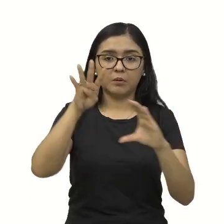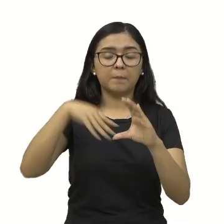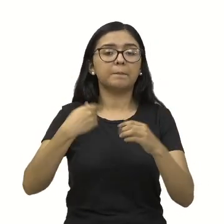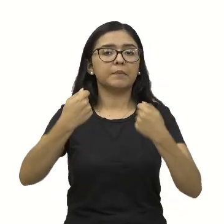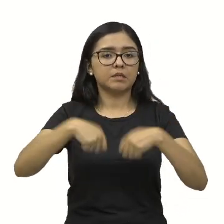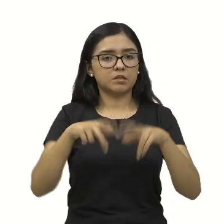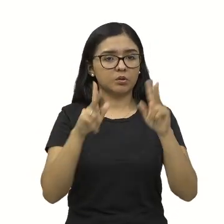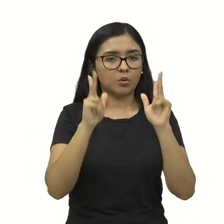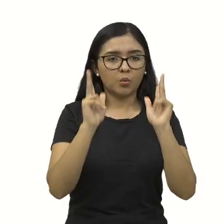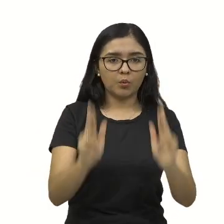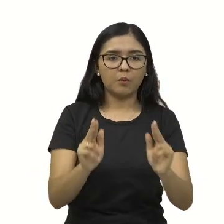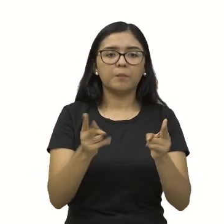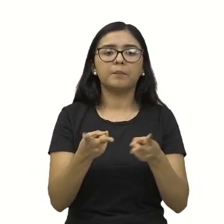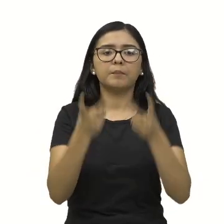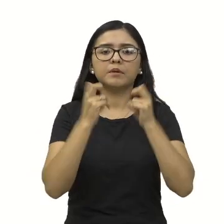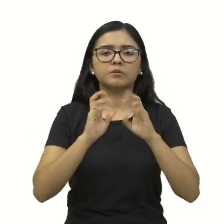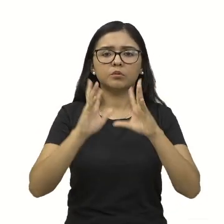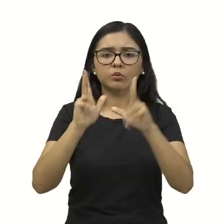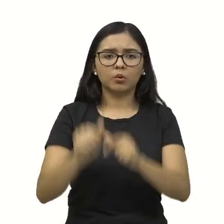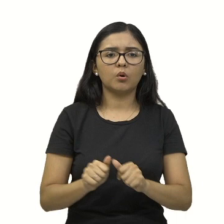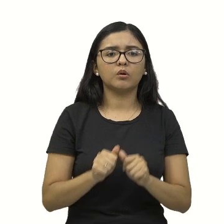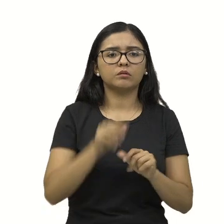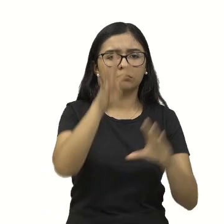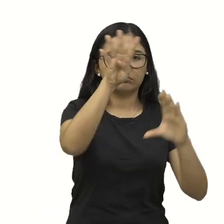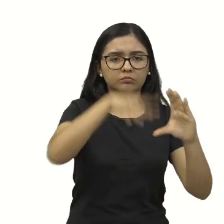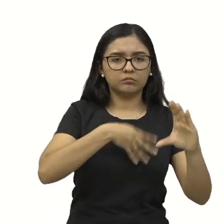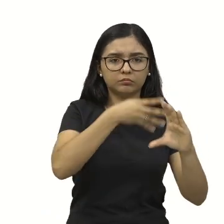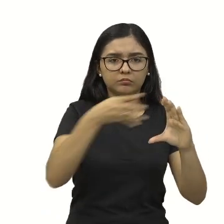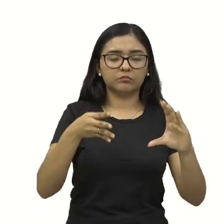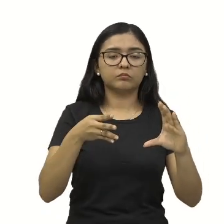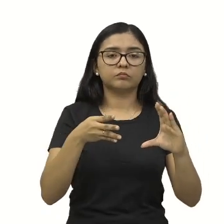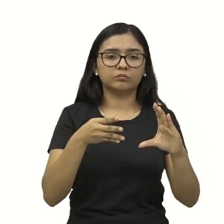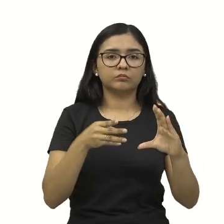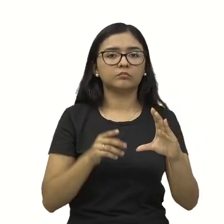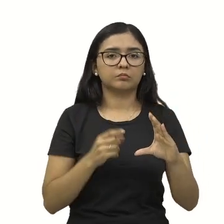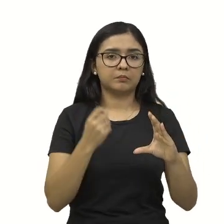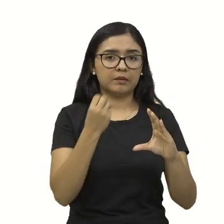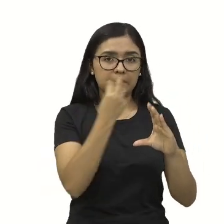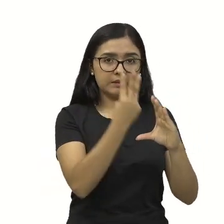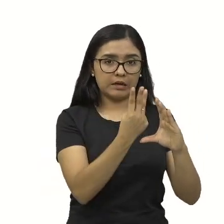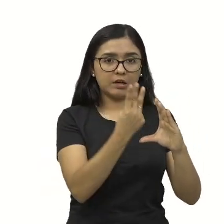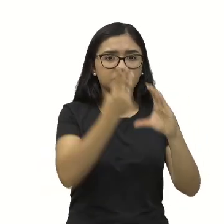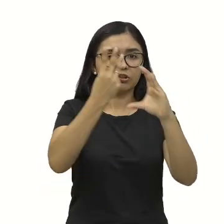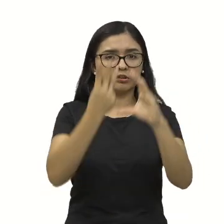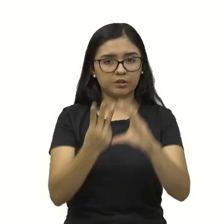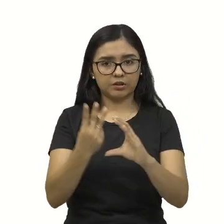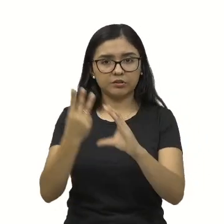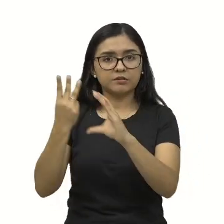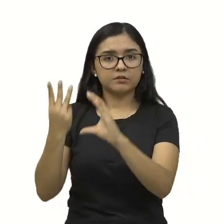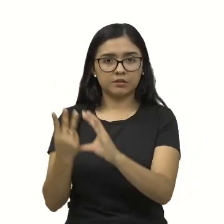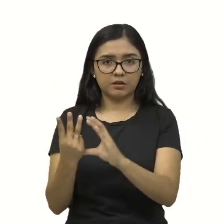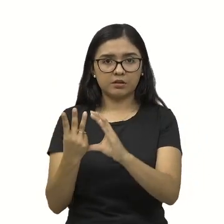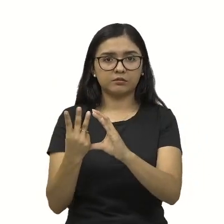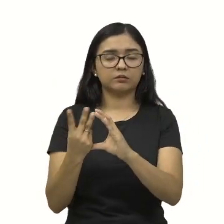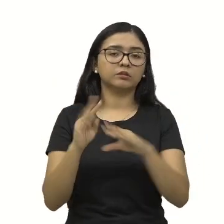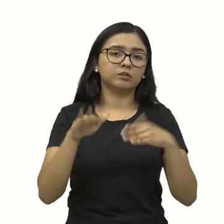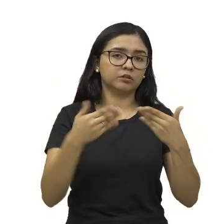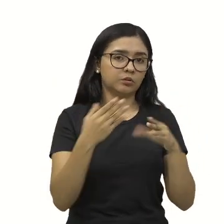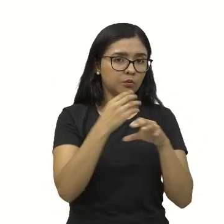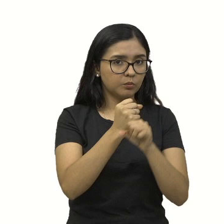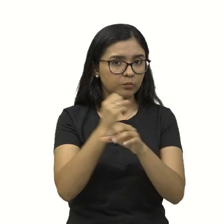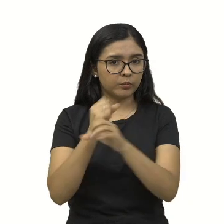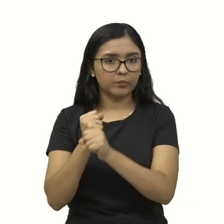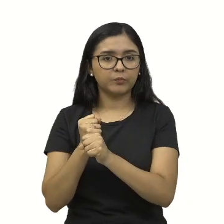ordem, tá? Então vejam que todas as matrizes são de ordem 3, então a operação ela é